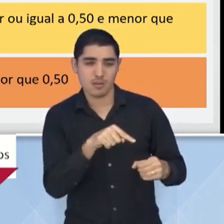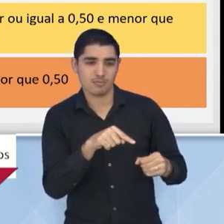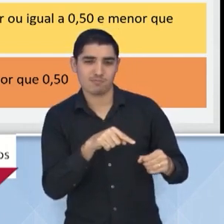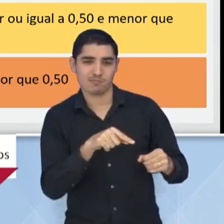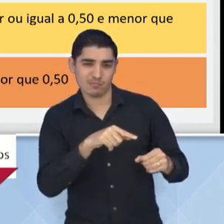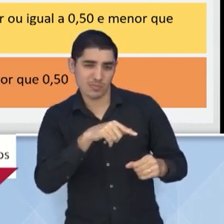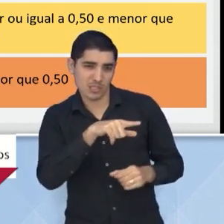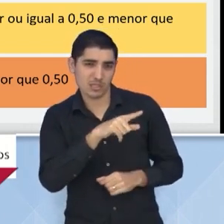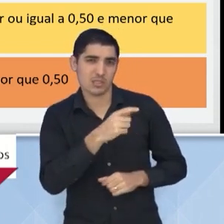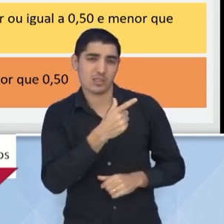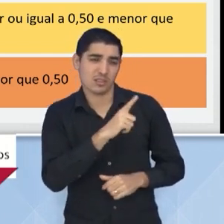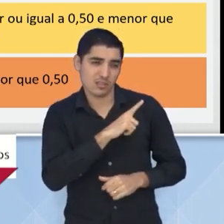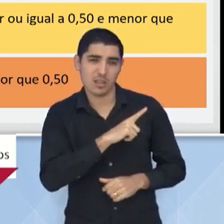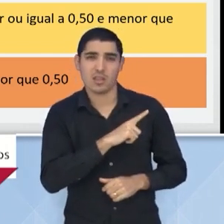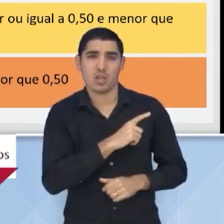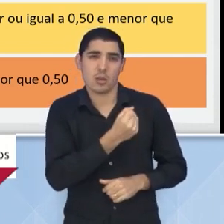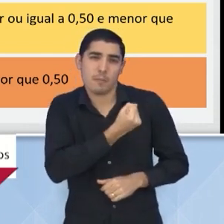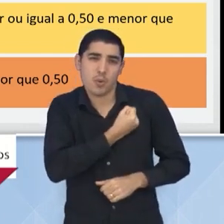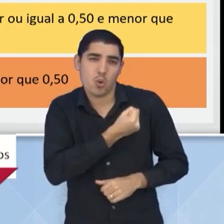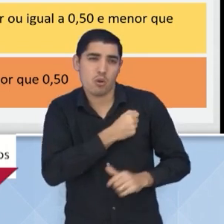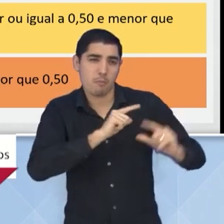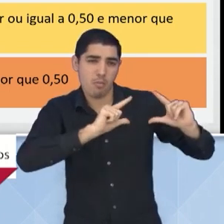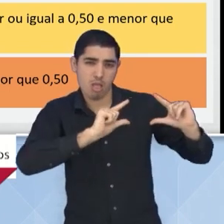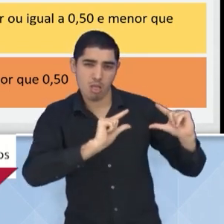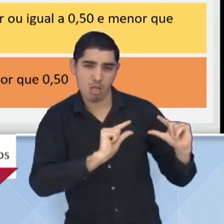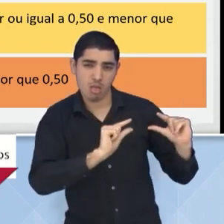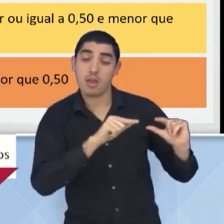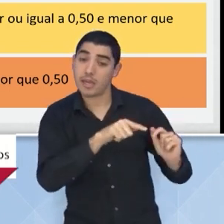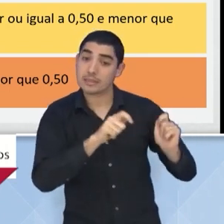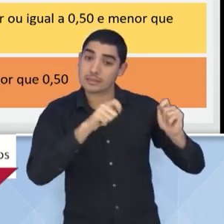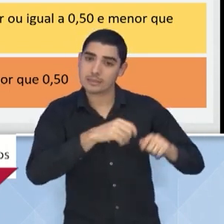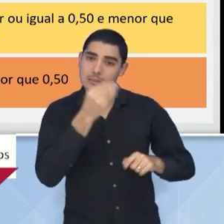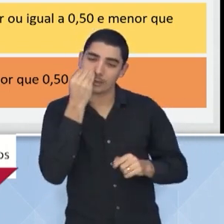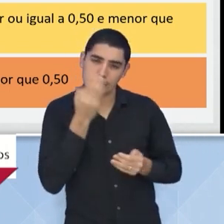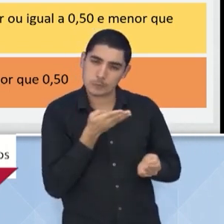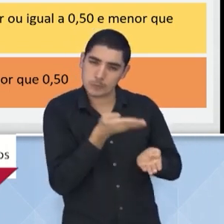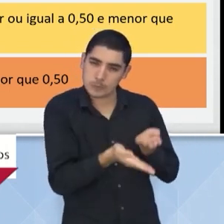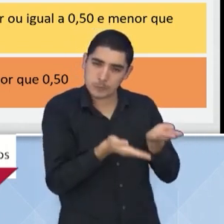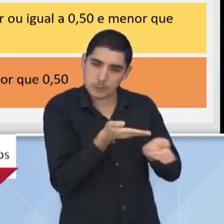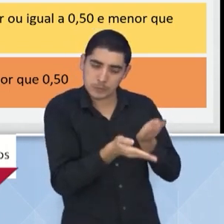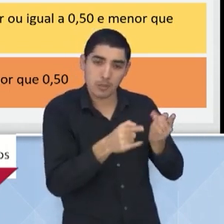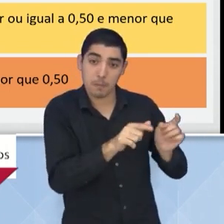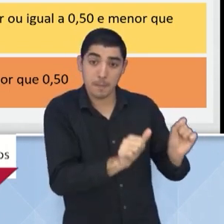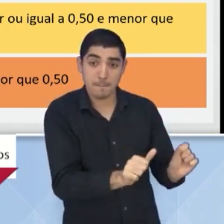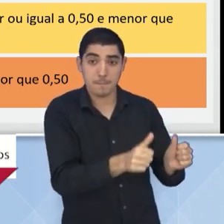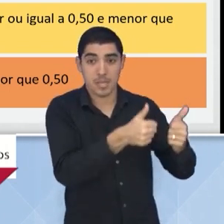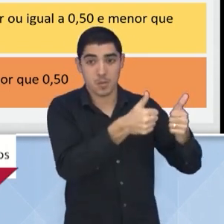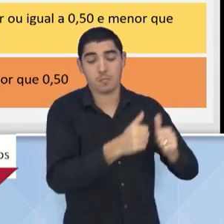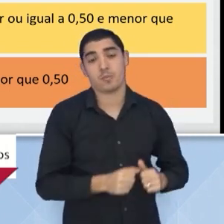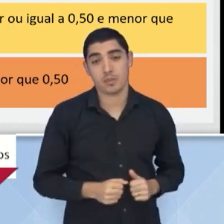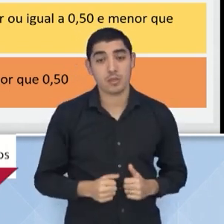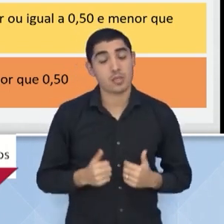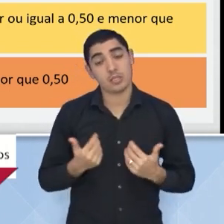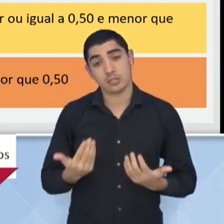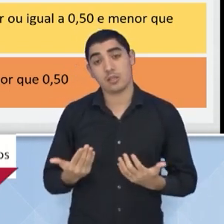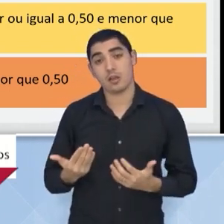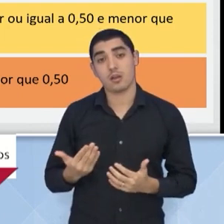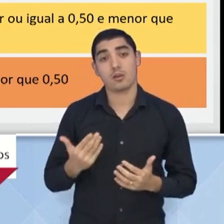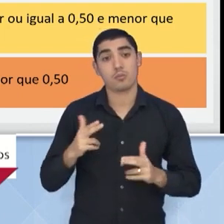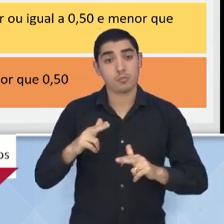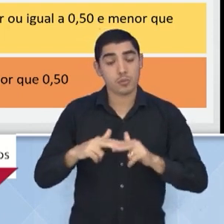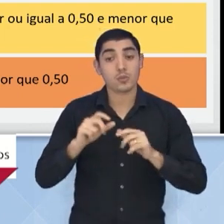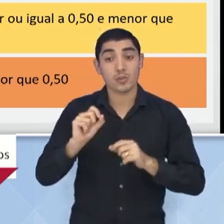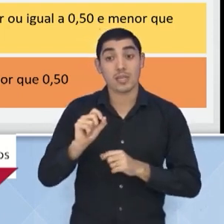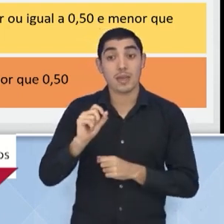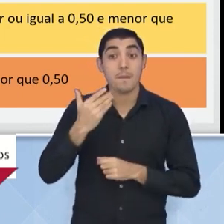possibilidade de melhora muito maior e o ideal seria que o municí o